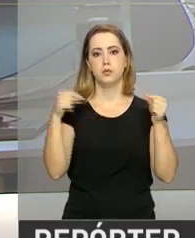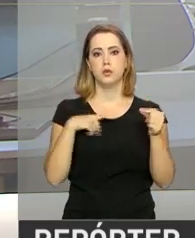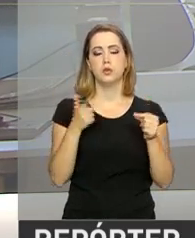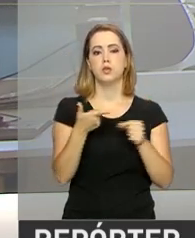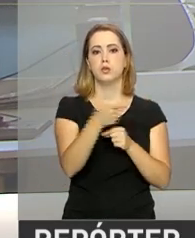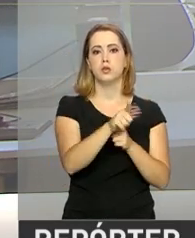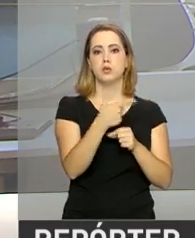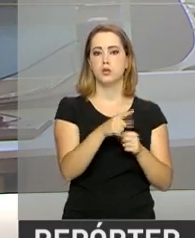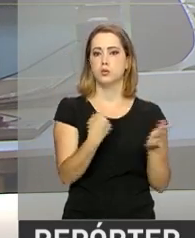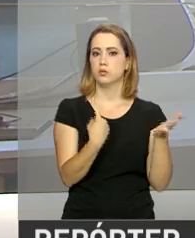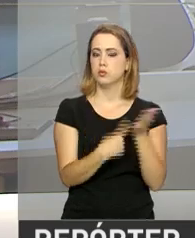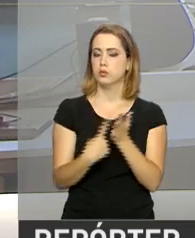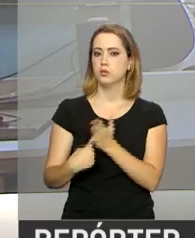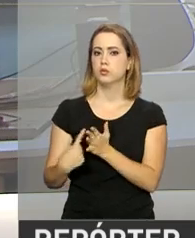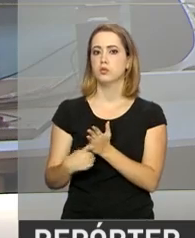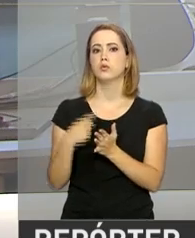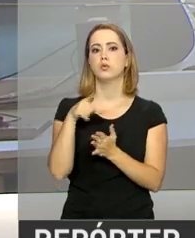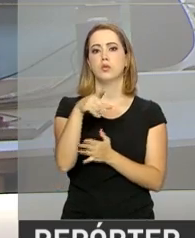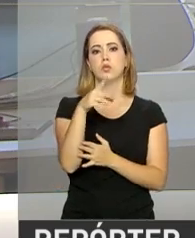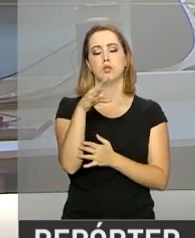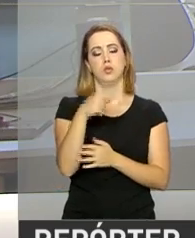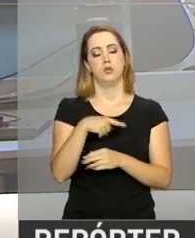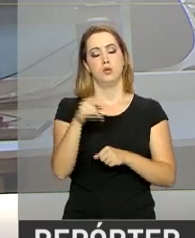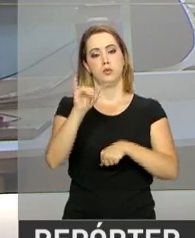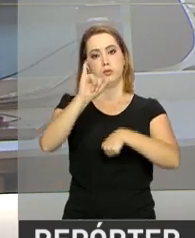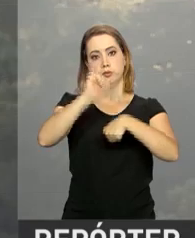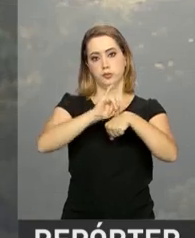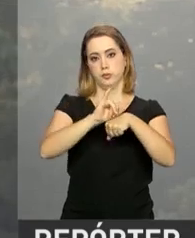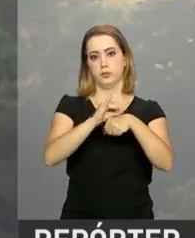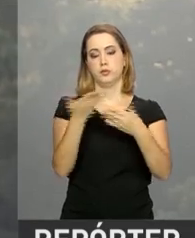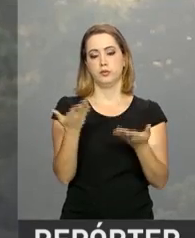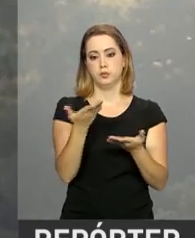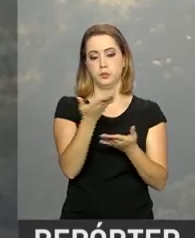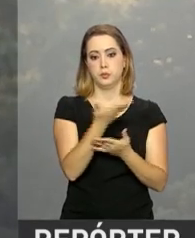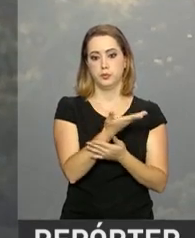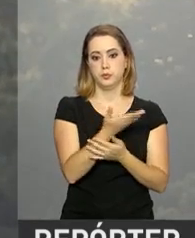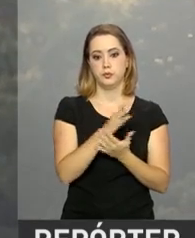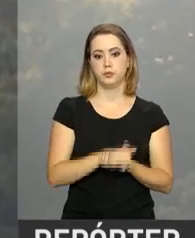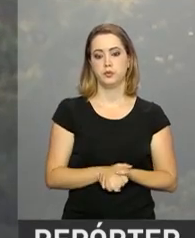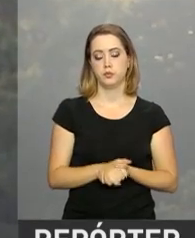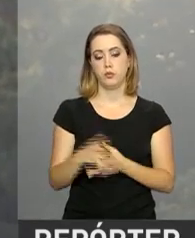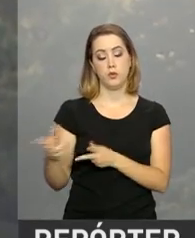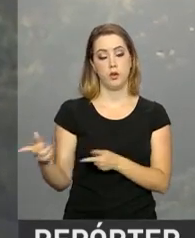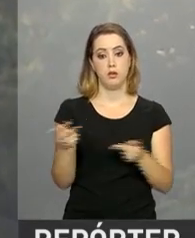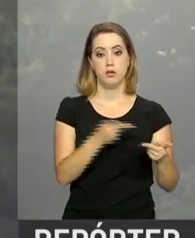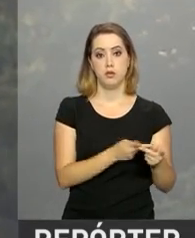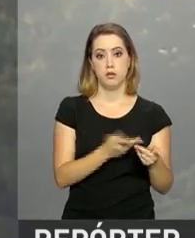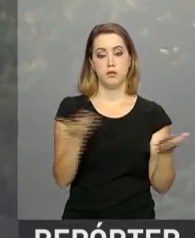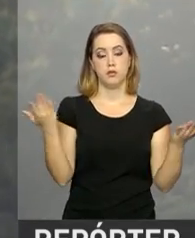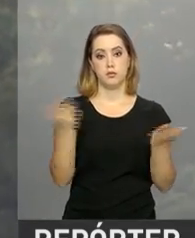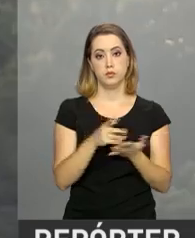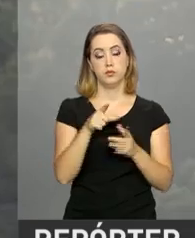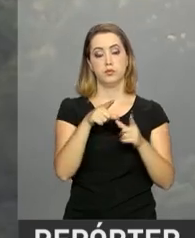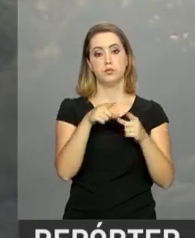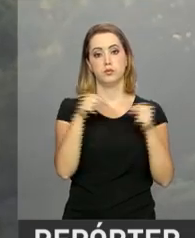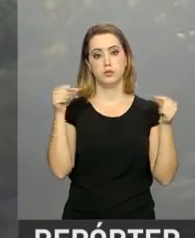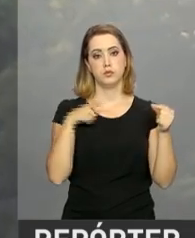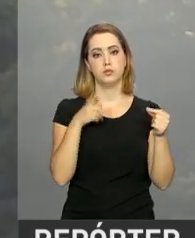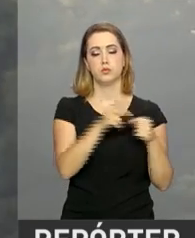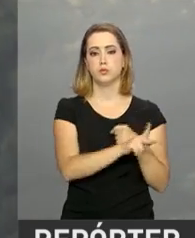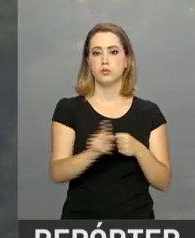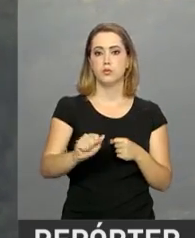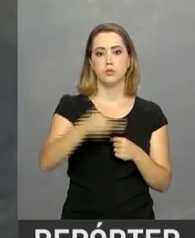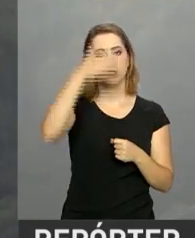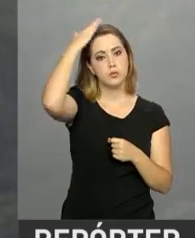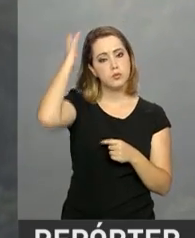detalhes com o nosso enviado especial a Tóquio João Pedro Neto na visita oficial ao Japão o presidente Michel Temer